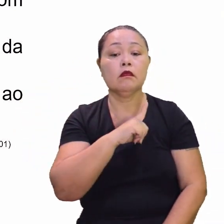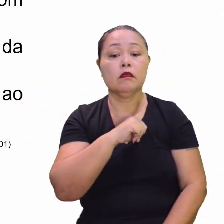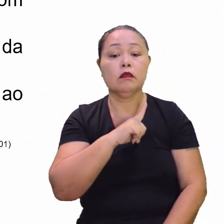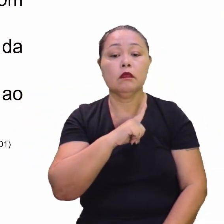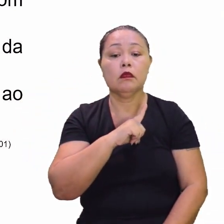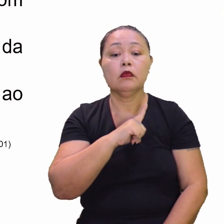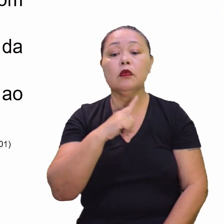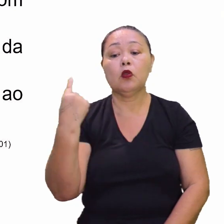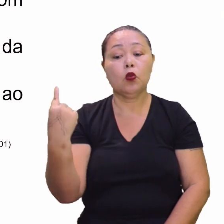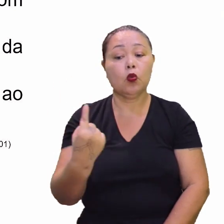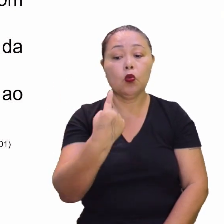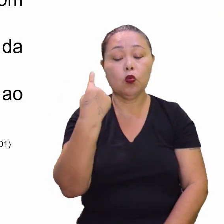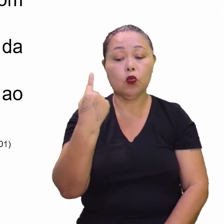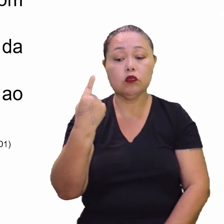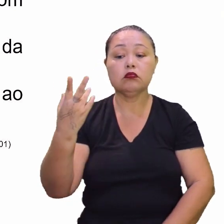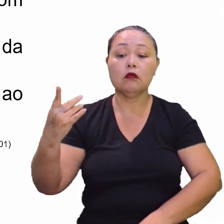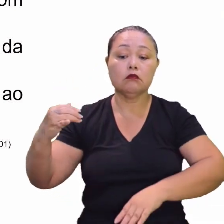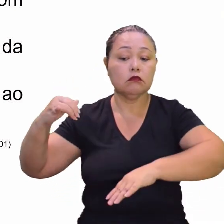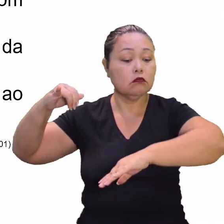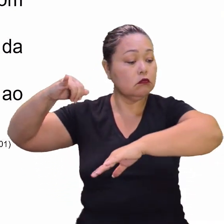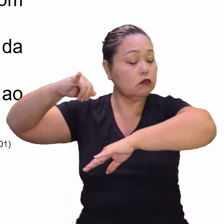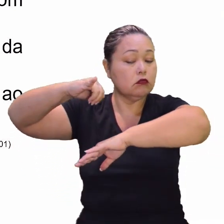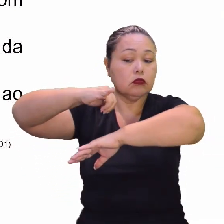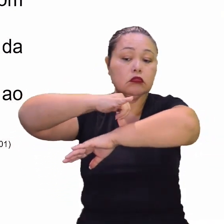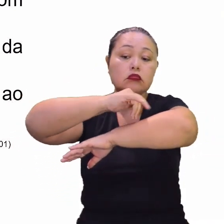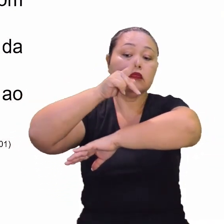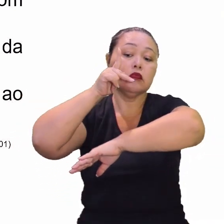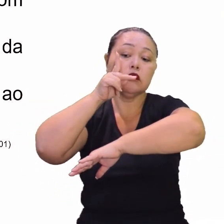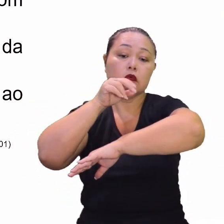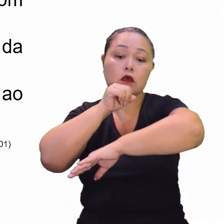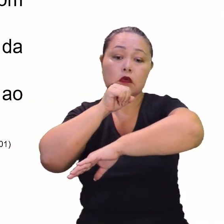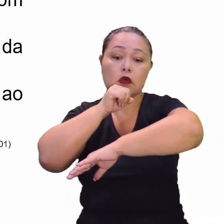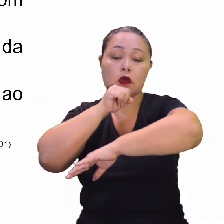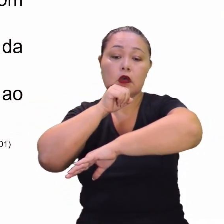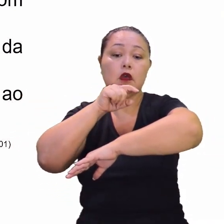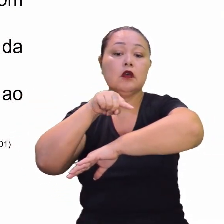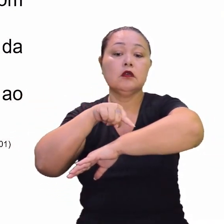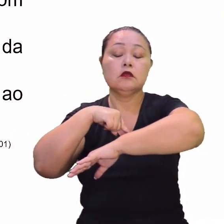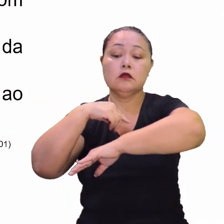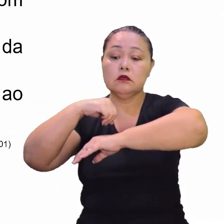o único aeroporto internacional, que é o de Porto Velho, né, professor Jorge?